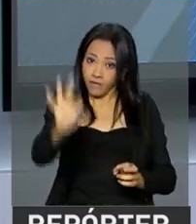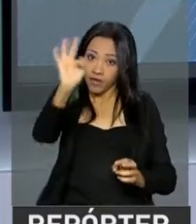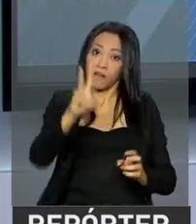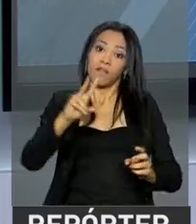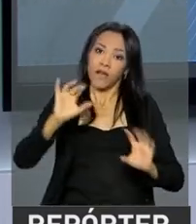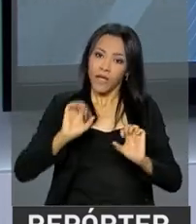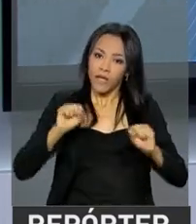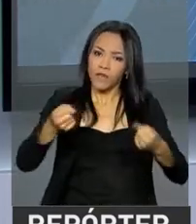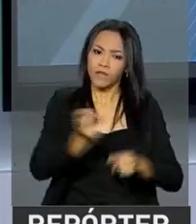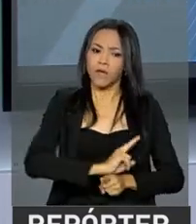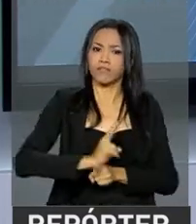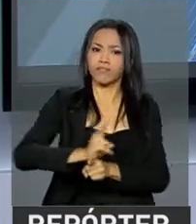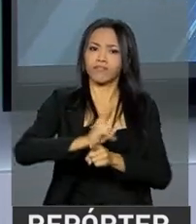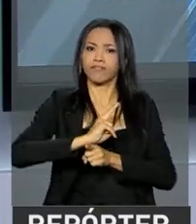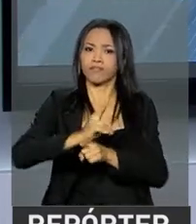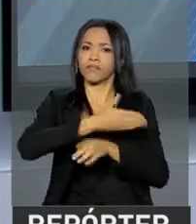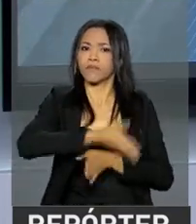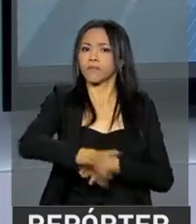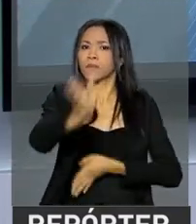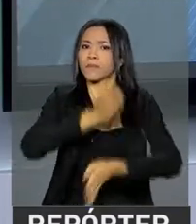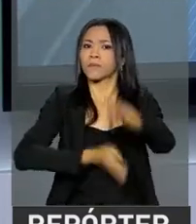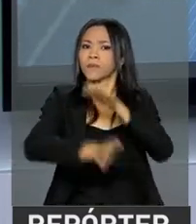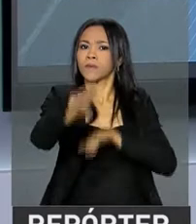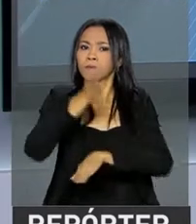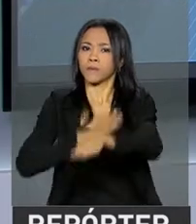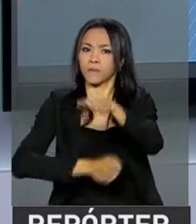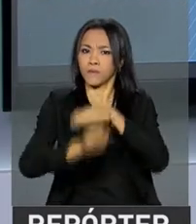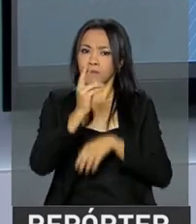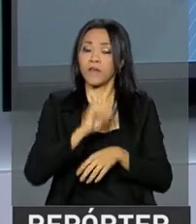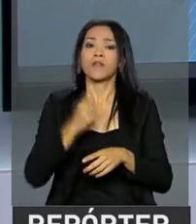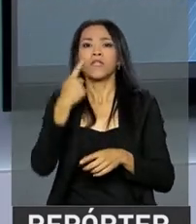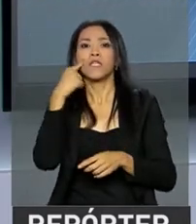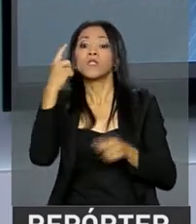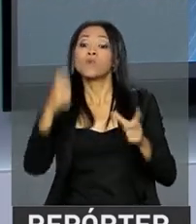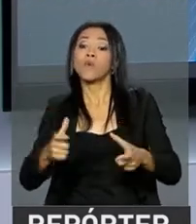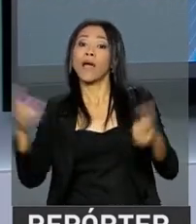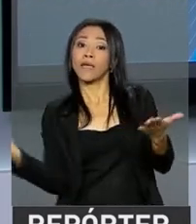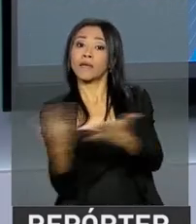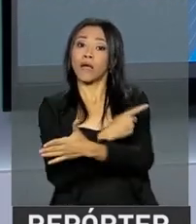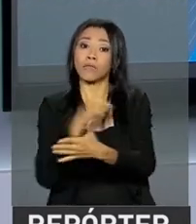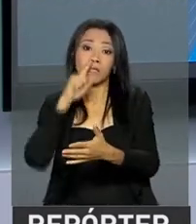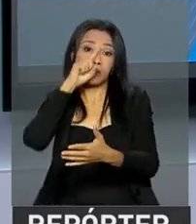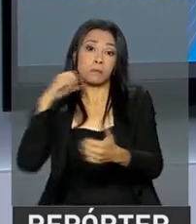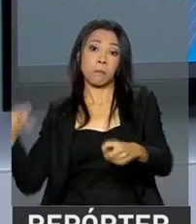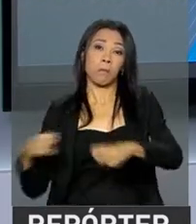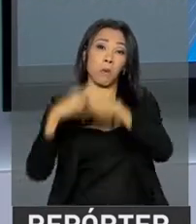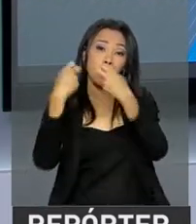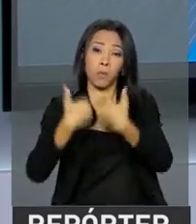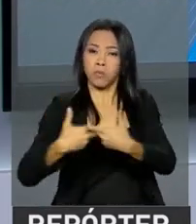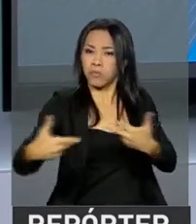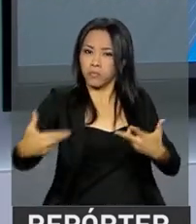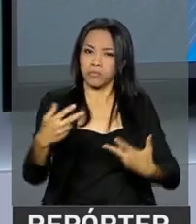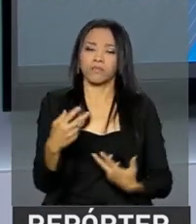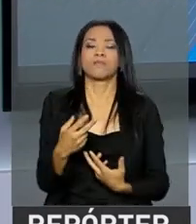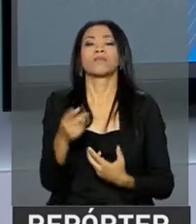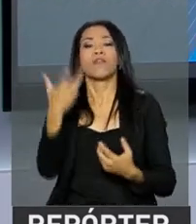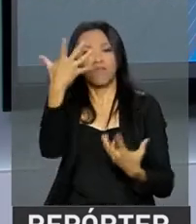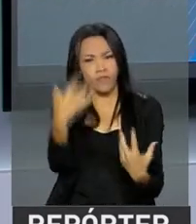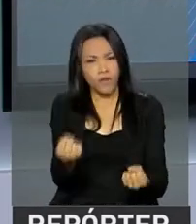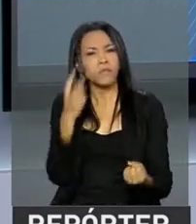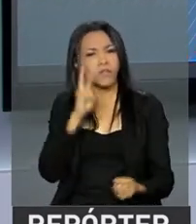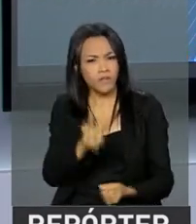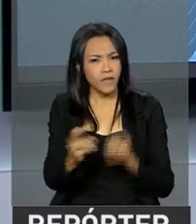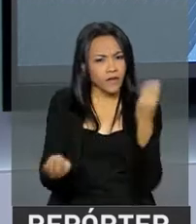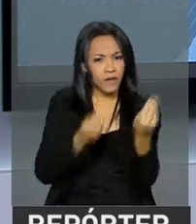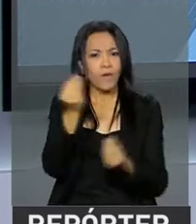nas estradas federais os locais e horários de maior incidência de acidentes e crimes vamos então fazer um giro pelas